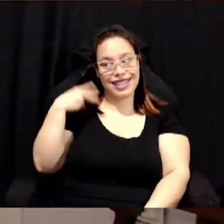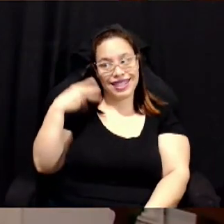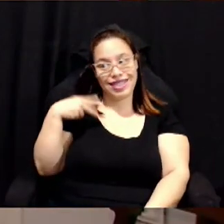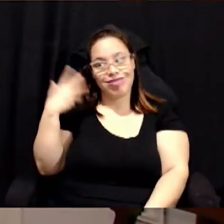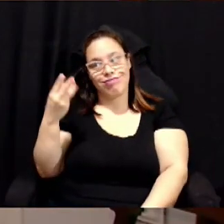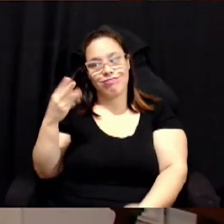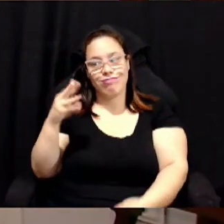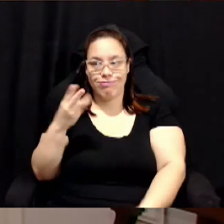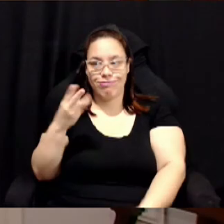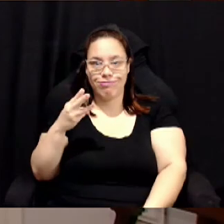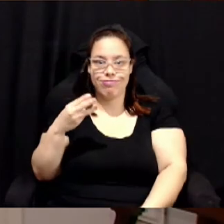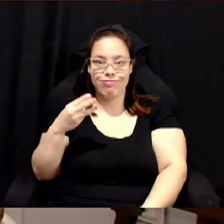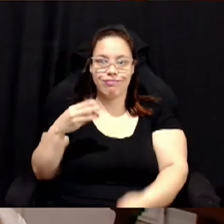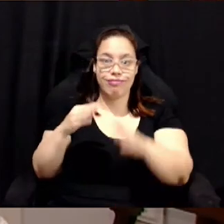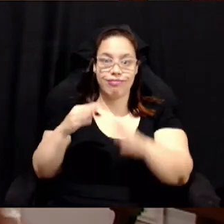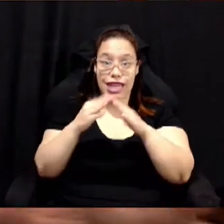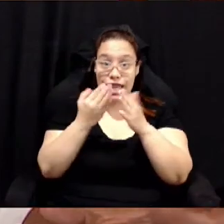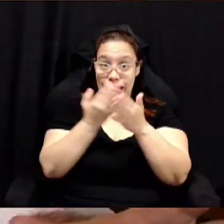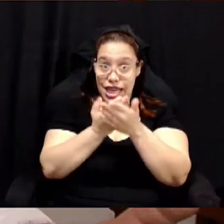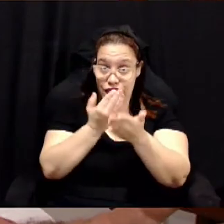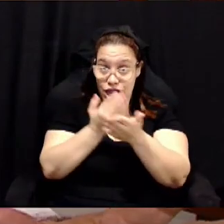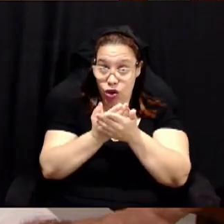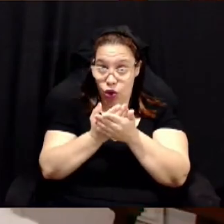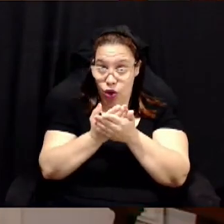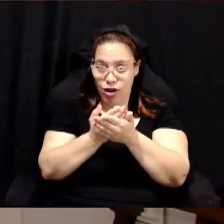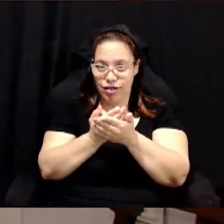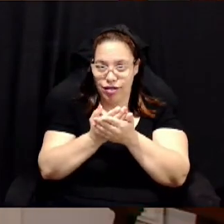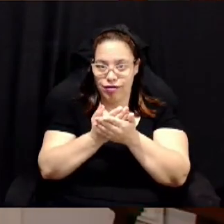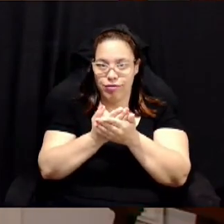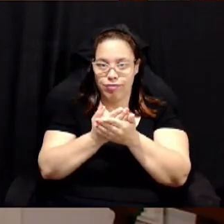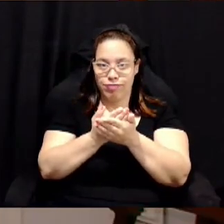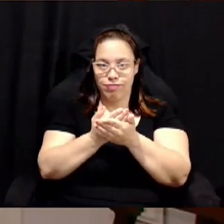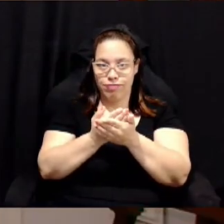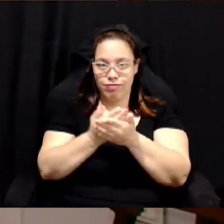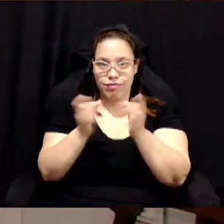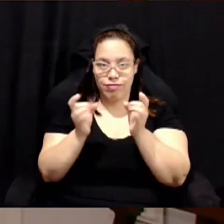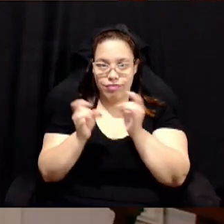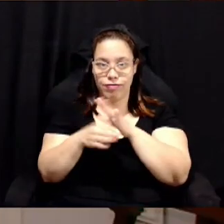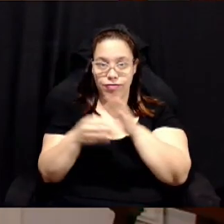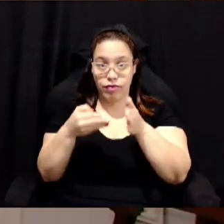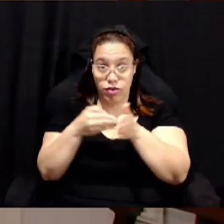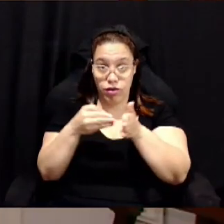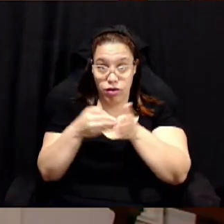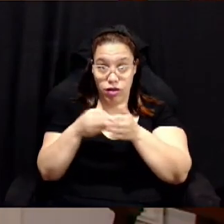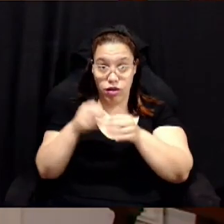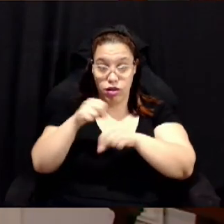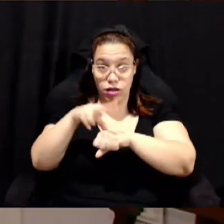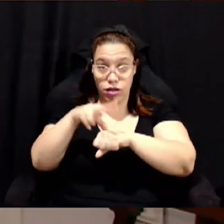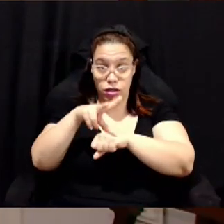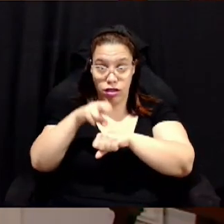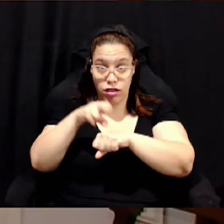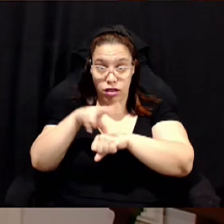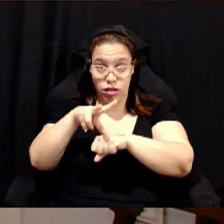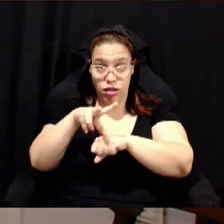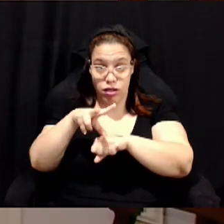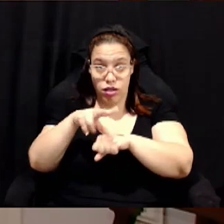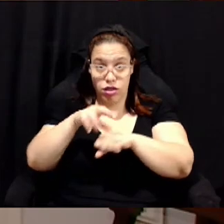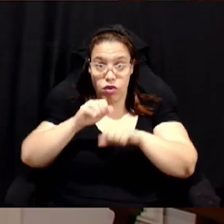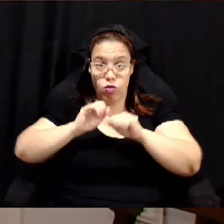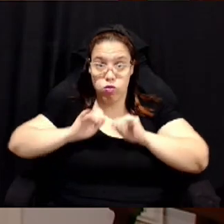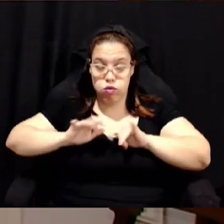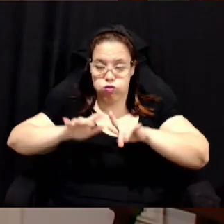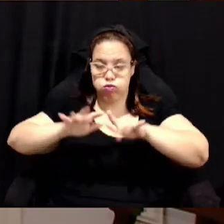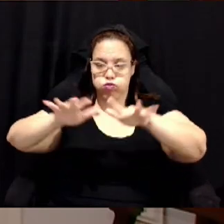33 escolas. A gente tem praticamente esgotado as vagas, porque a repercussão para dentro